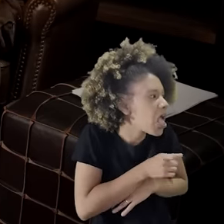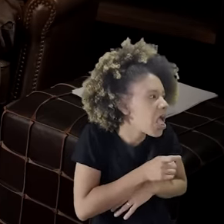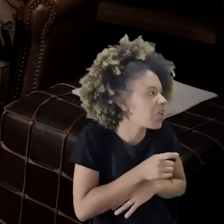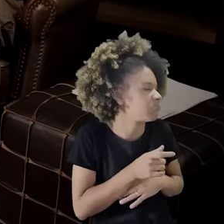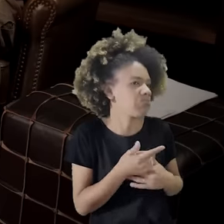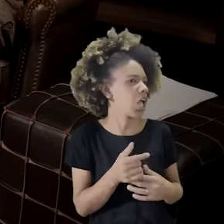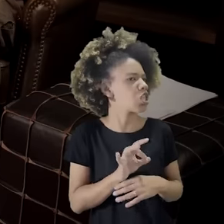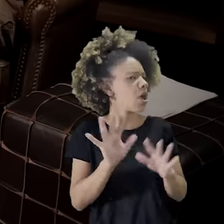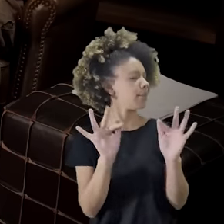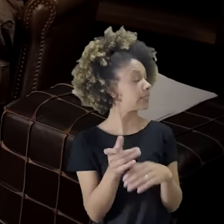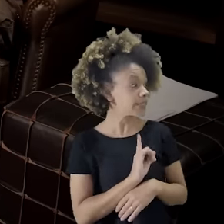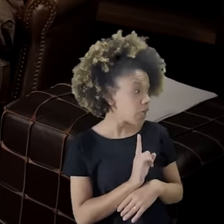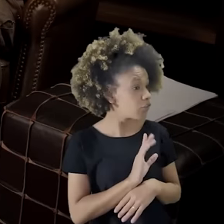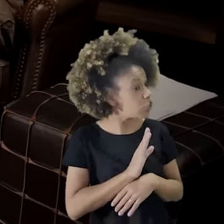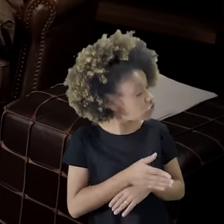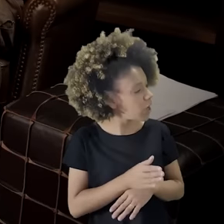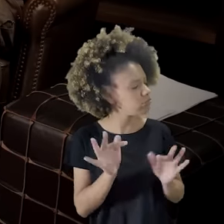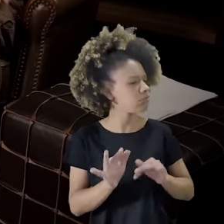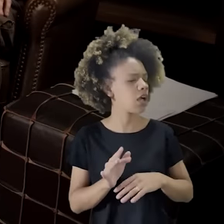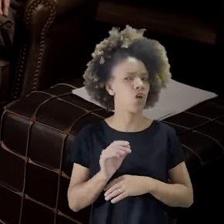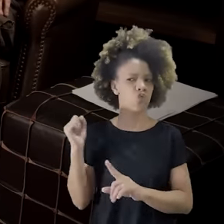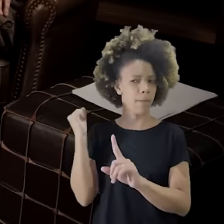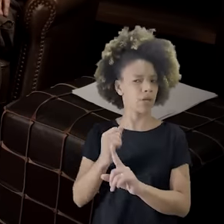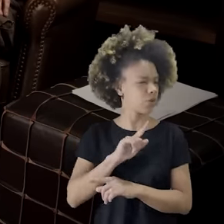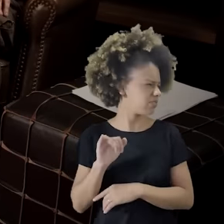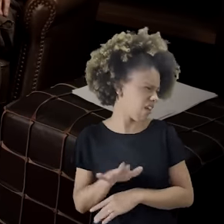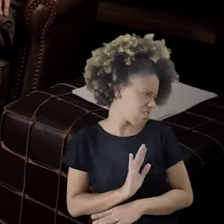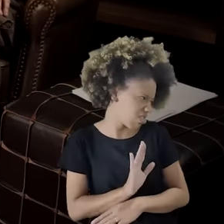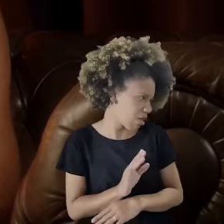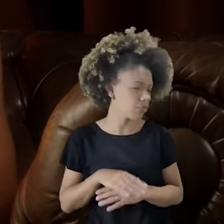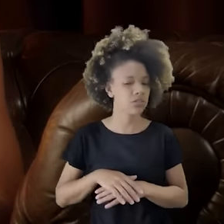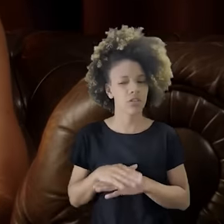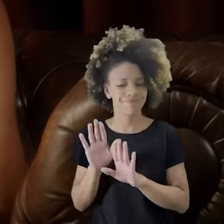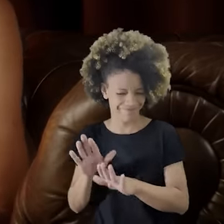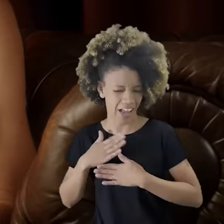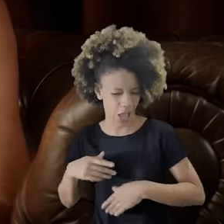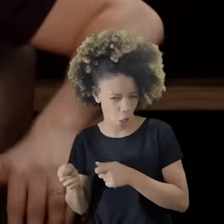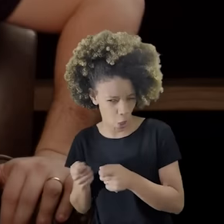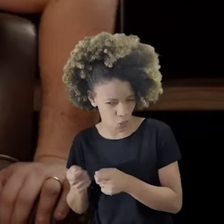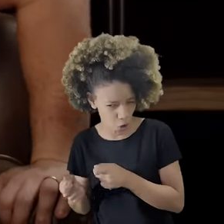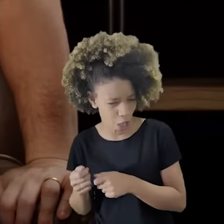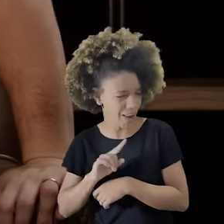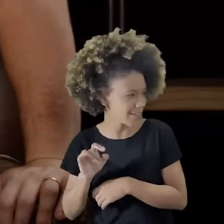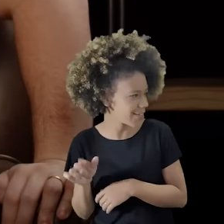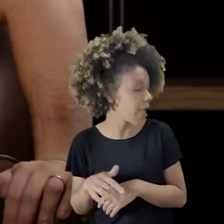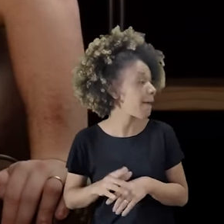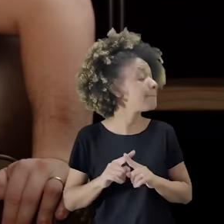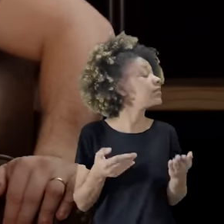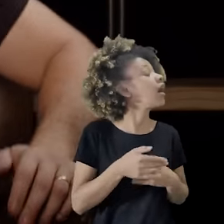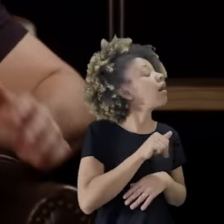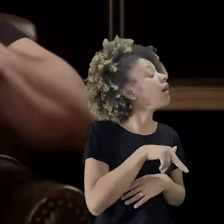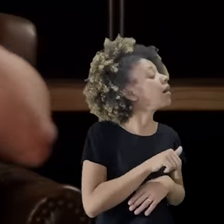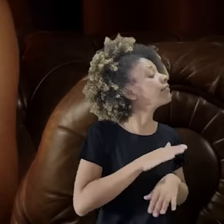só para você ser feliz você talvez matou o Zé não matou né você só deu uma deu sonífero ali pro Zézinho e agora a